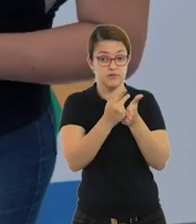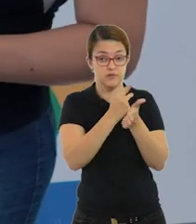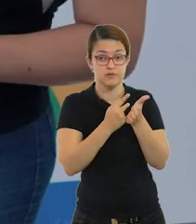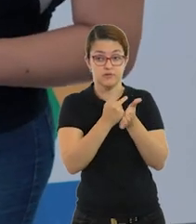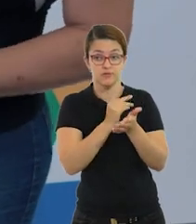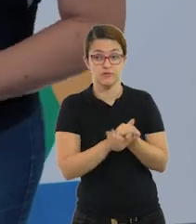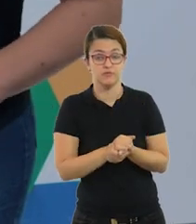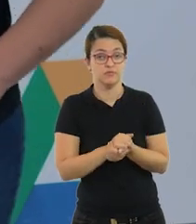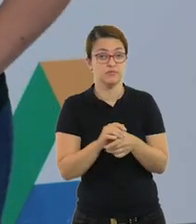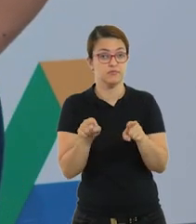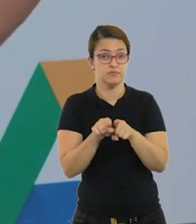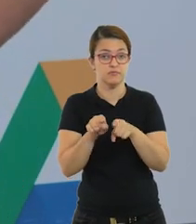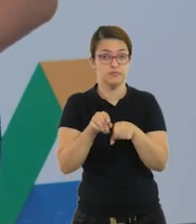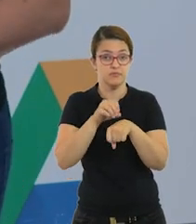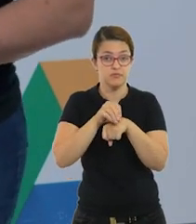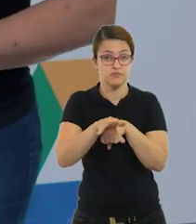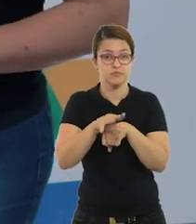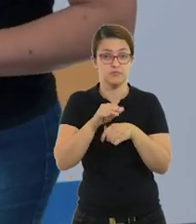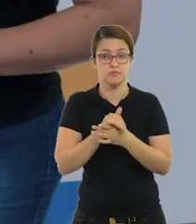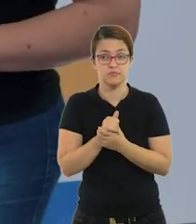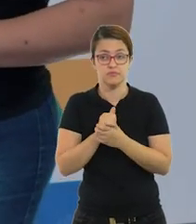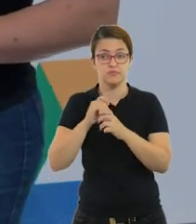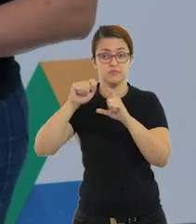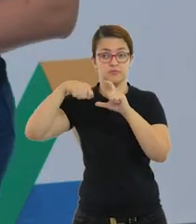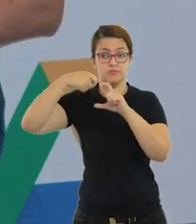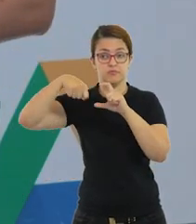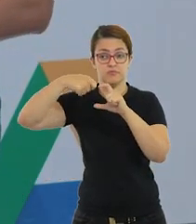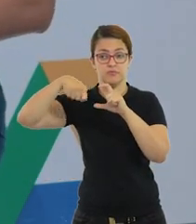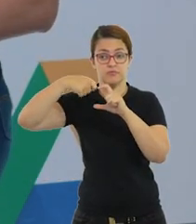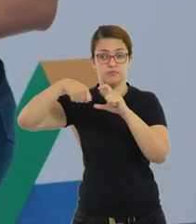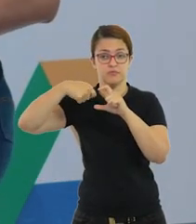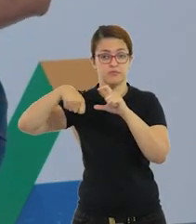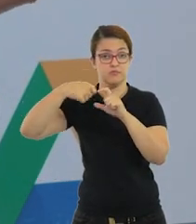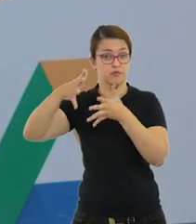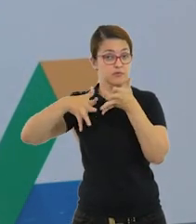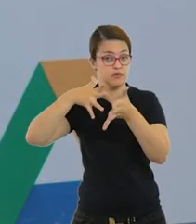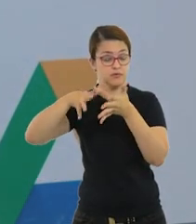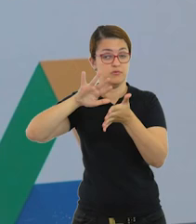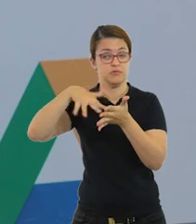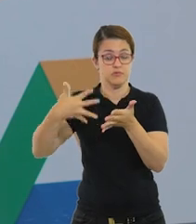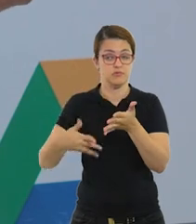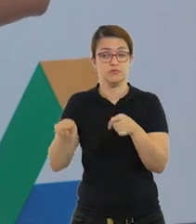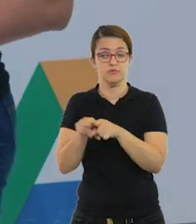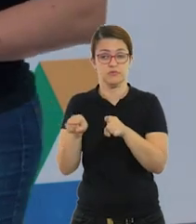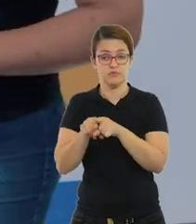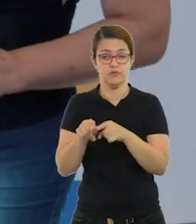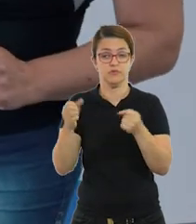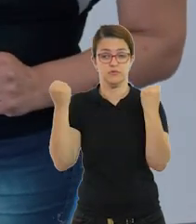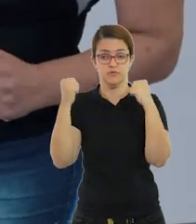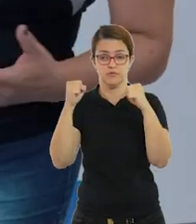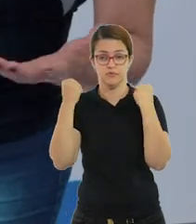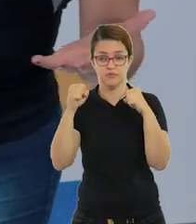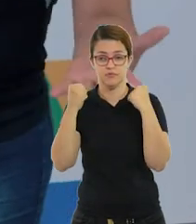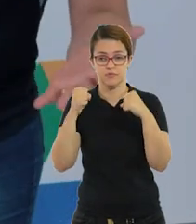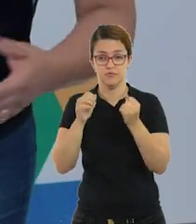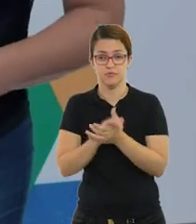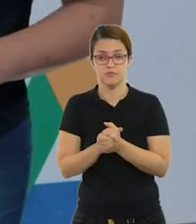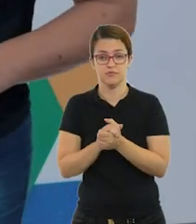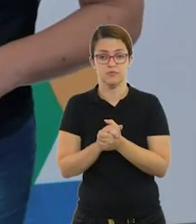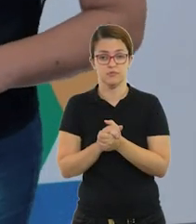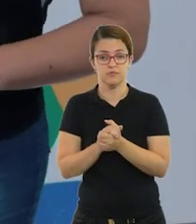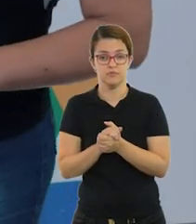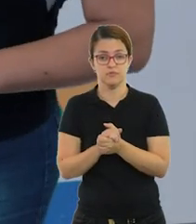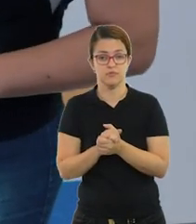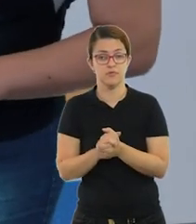ao invés de escrever, e também temos uma sugestão de um vídeo de sinais em libras. Educação física,